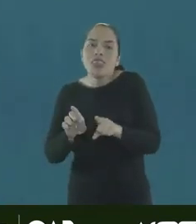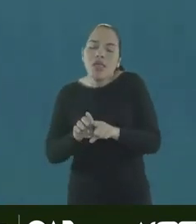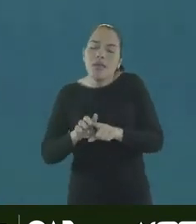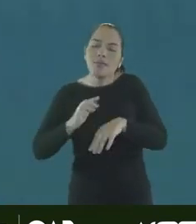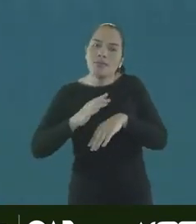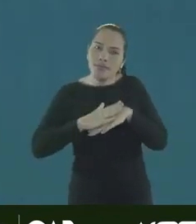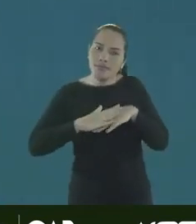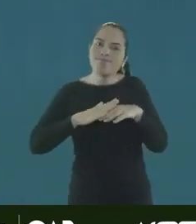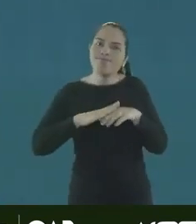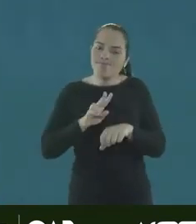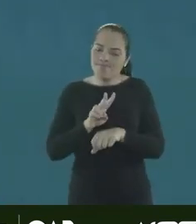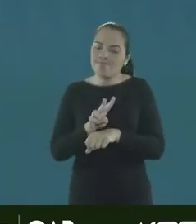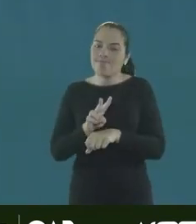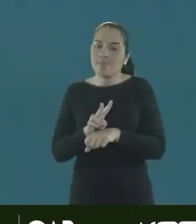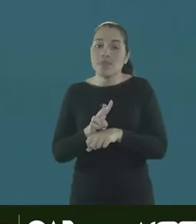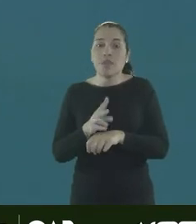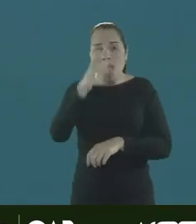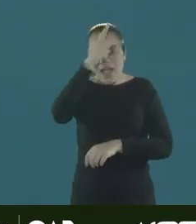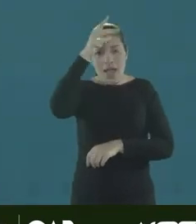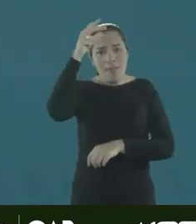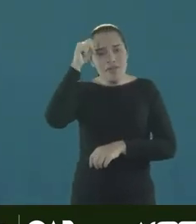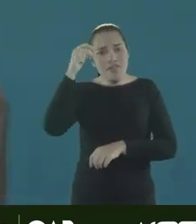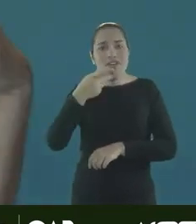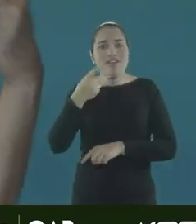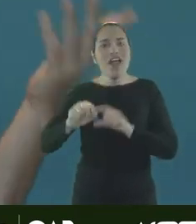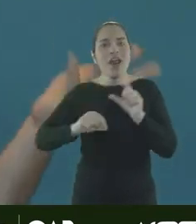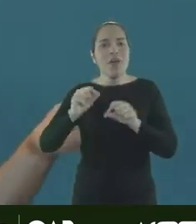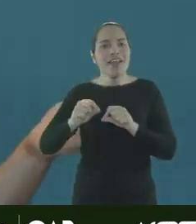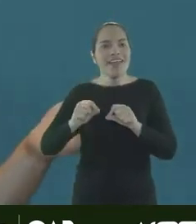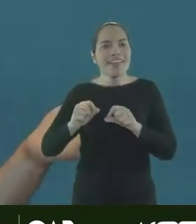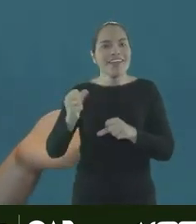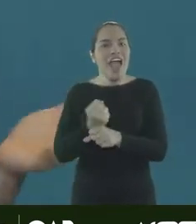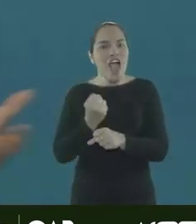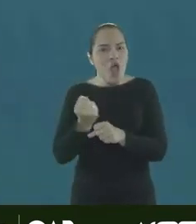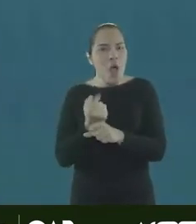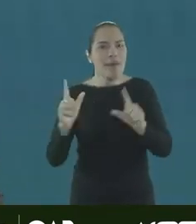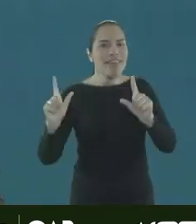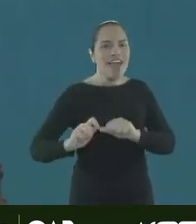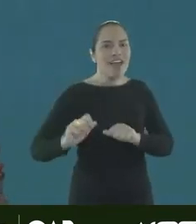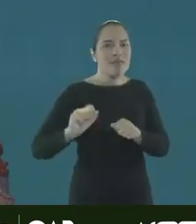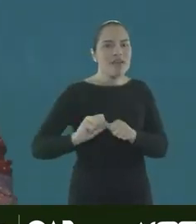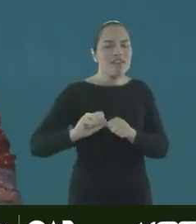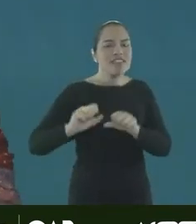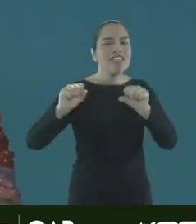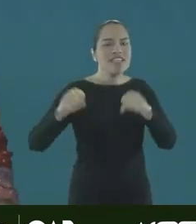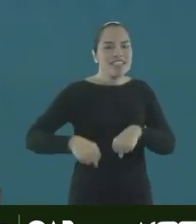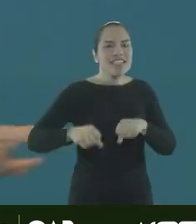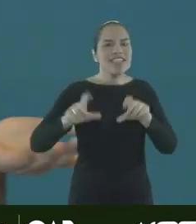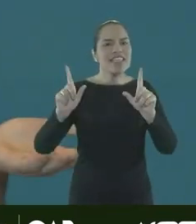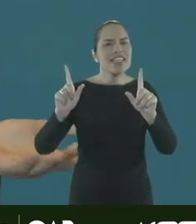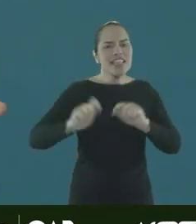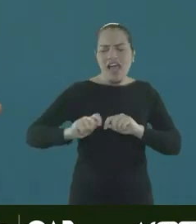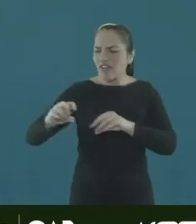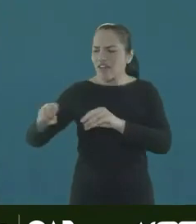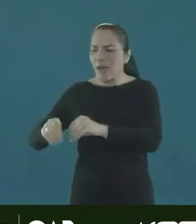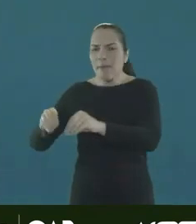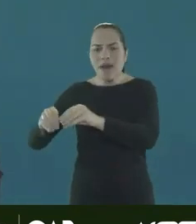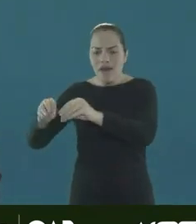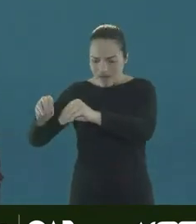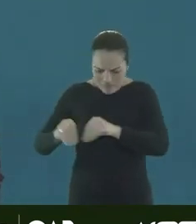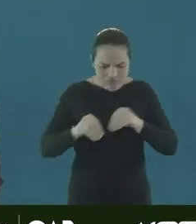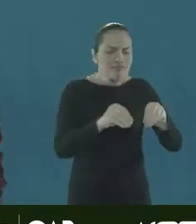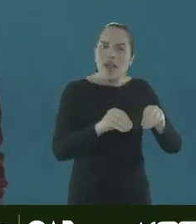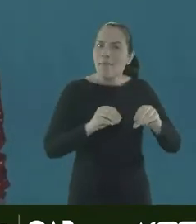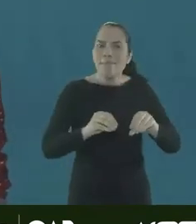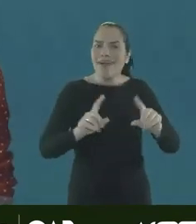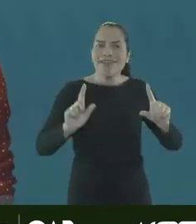foi que a prefeitura disse que a obra tinha como ser feita que a areia que tinha ali perto seria possível pra obra mas não fez o que que o